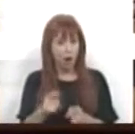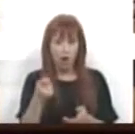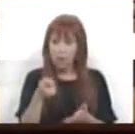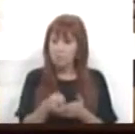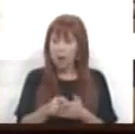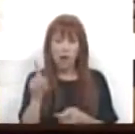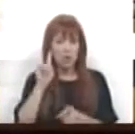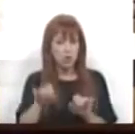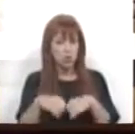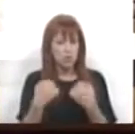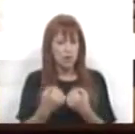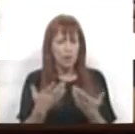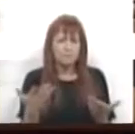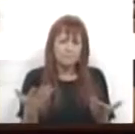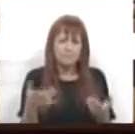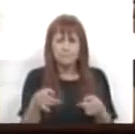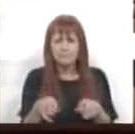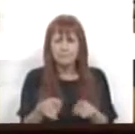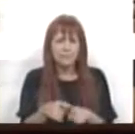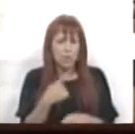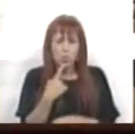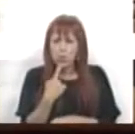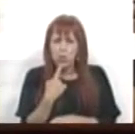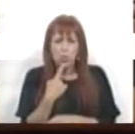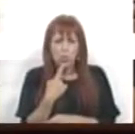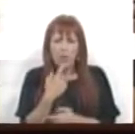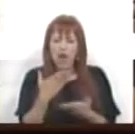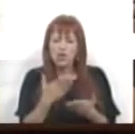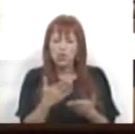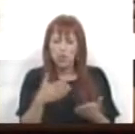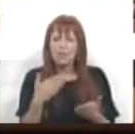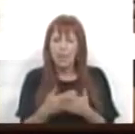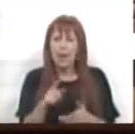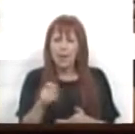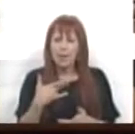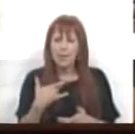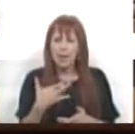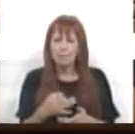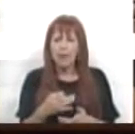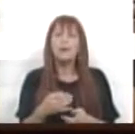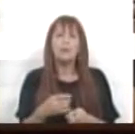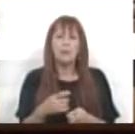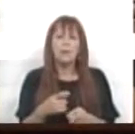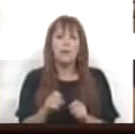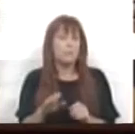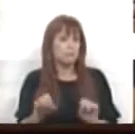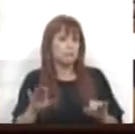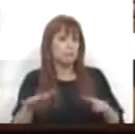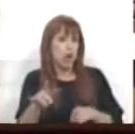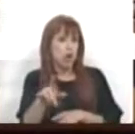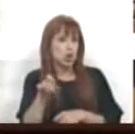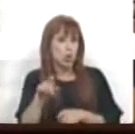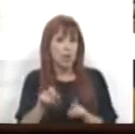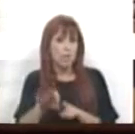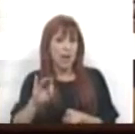tarifa social. De facto, é uma enorme ajuda à EDP que deu primazia nas